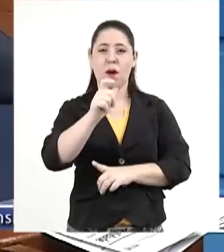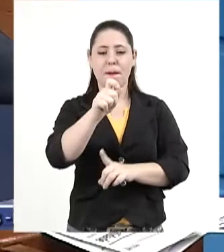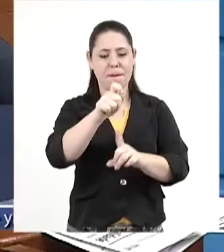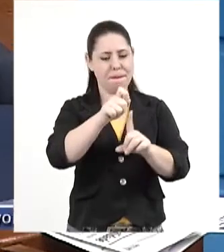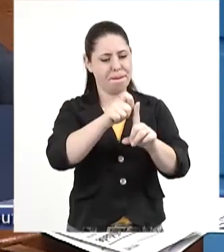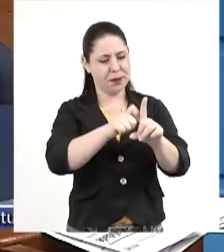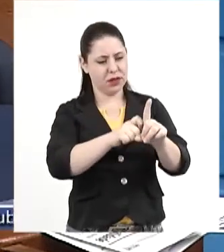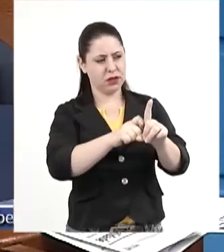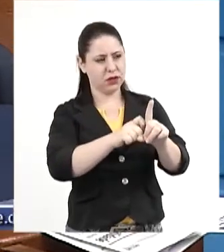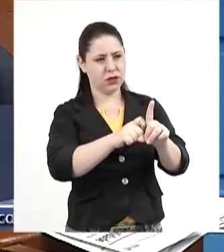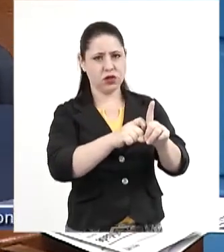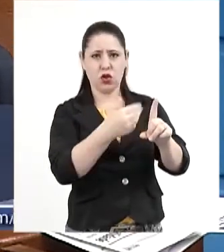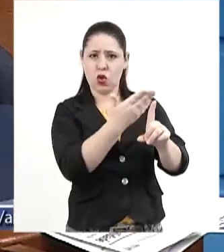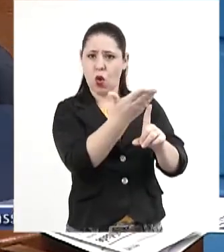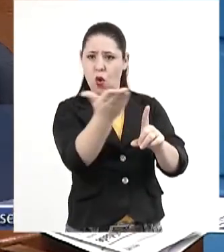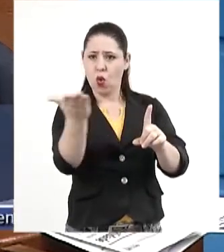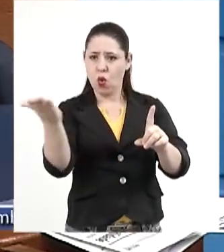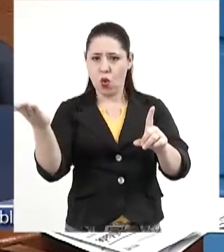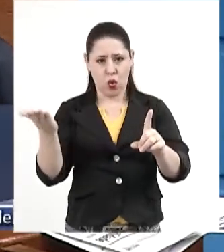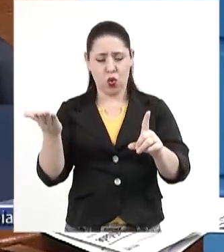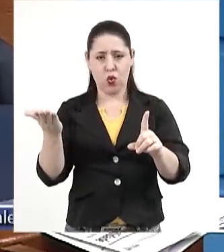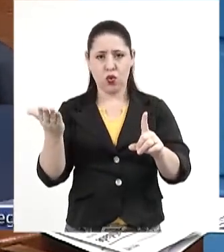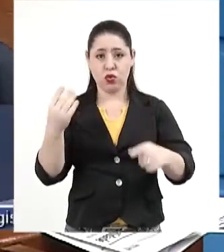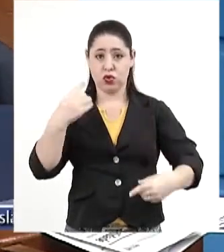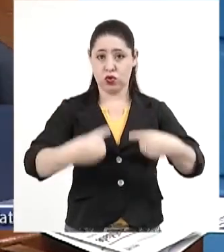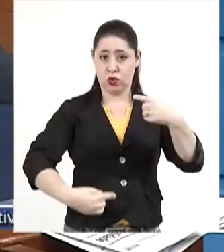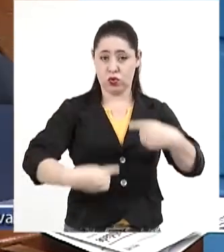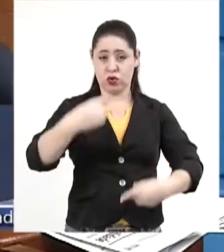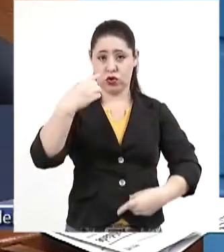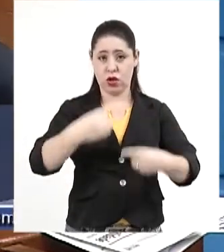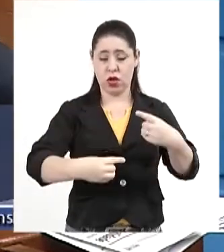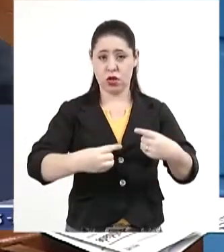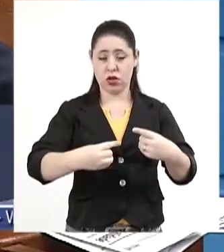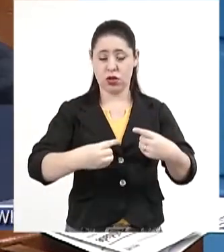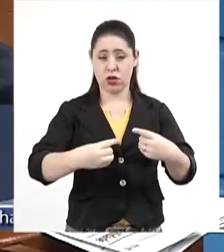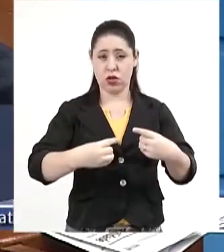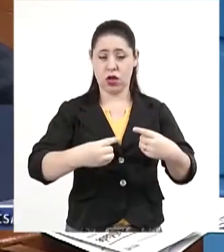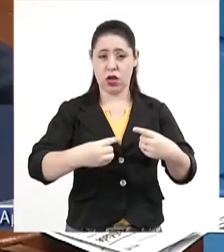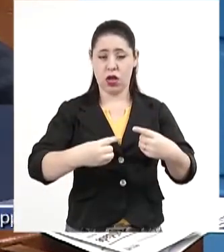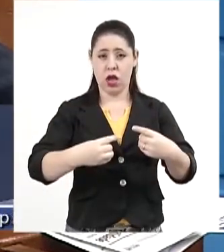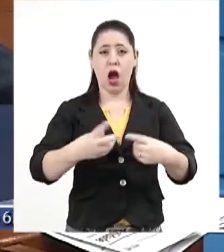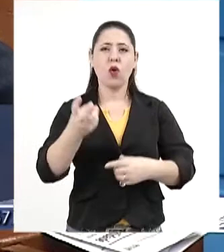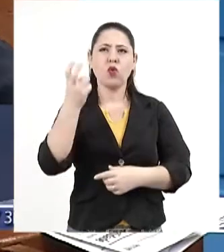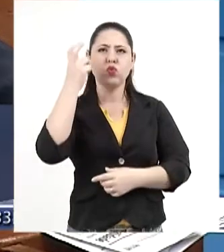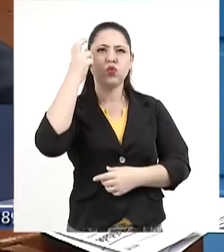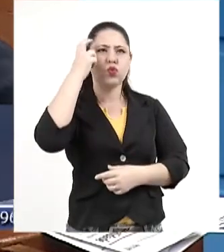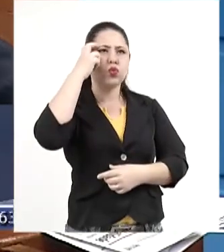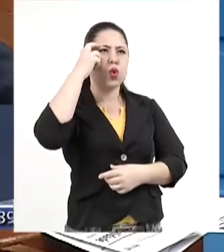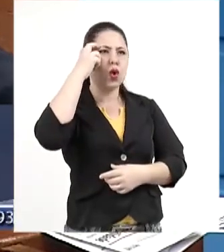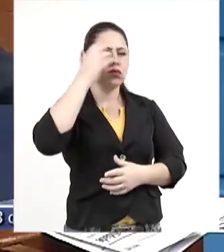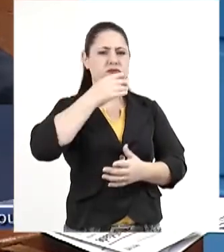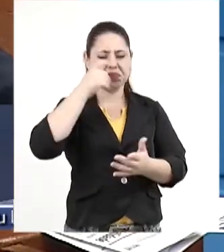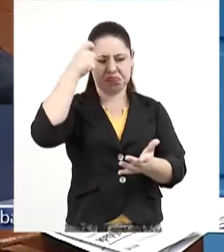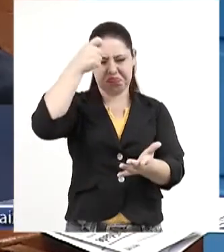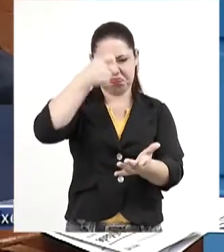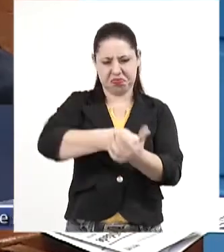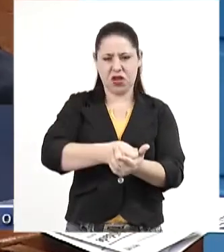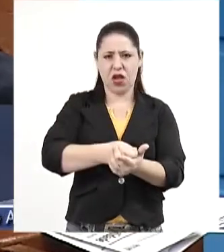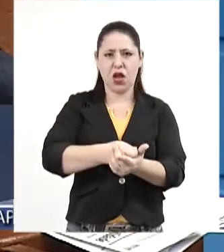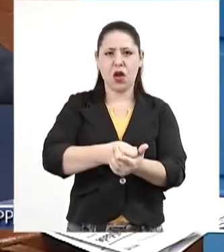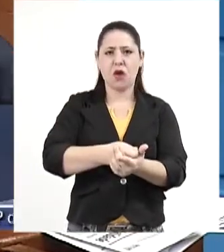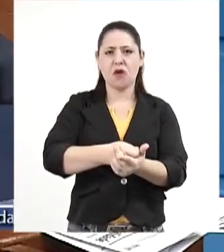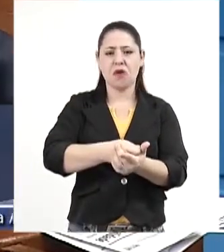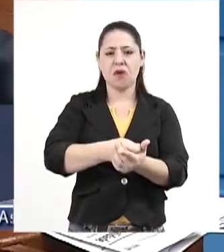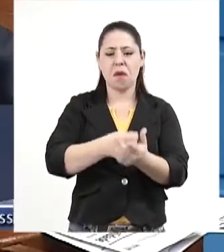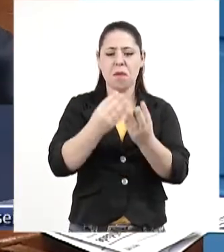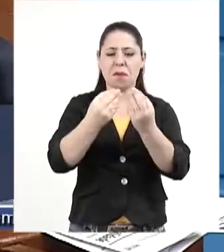mês em que nós discutíssemos as consequências da cultura machista no Mato Grosso do Sul.